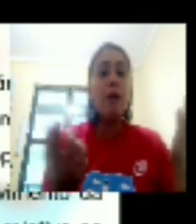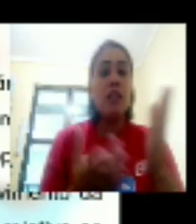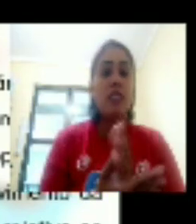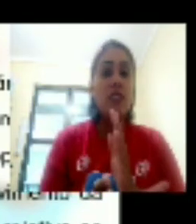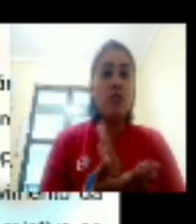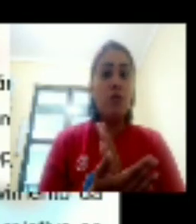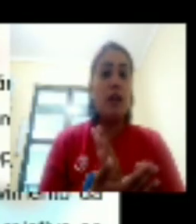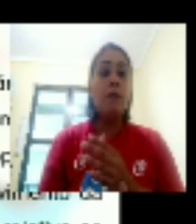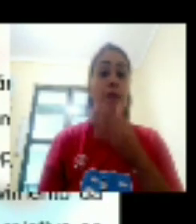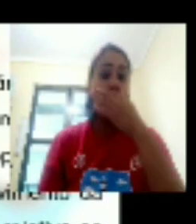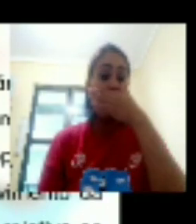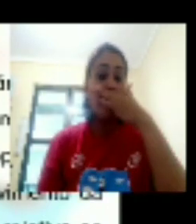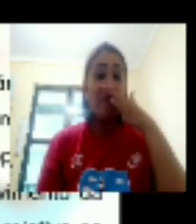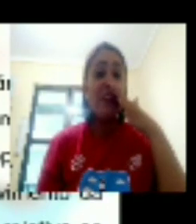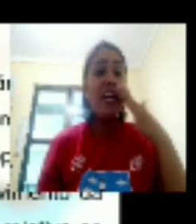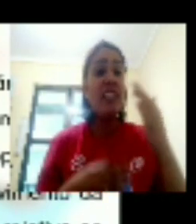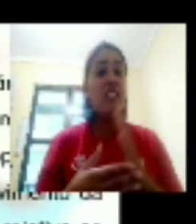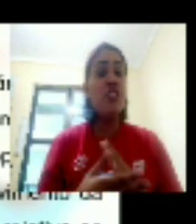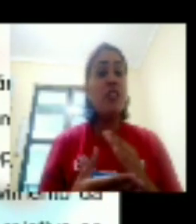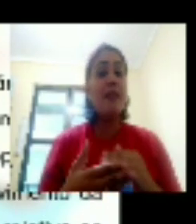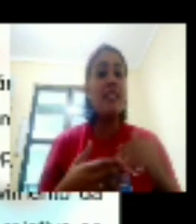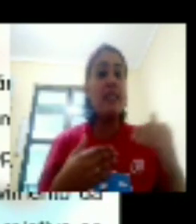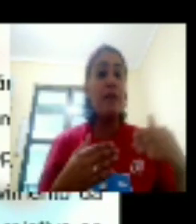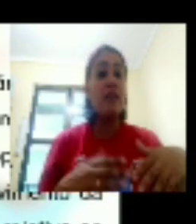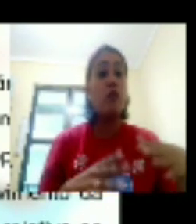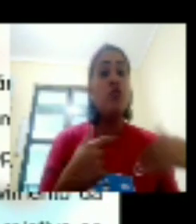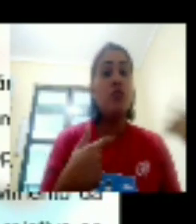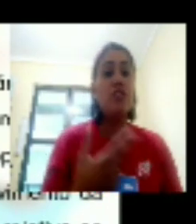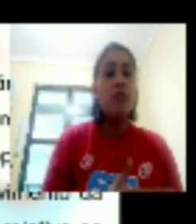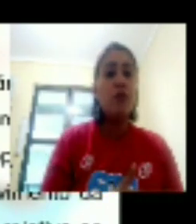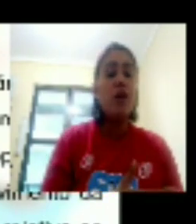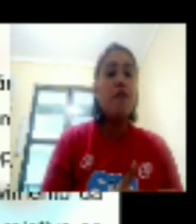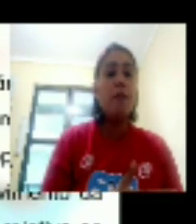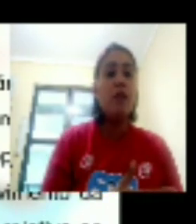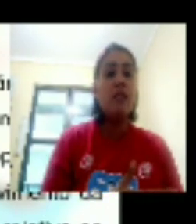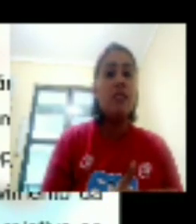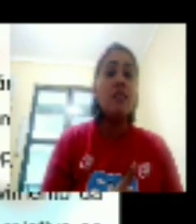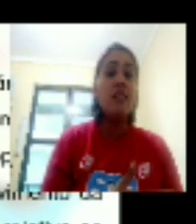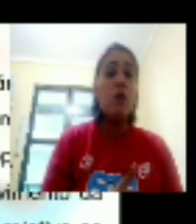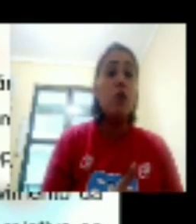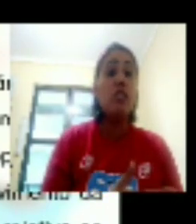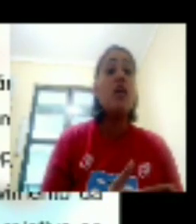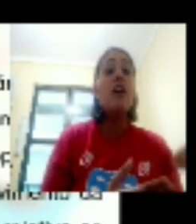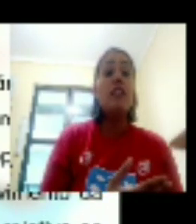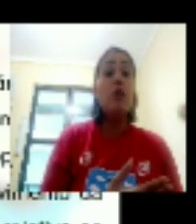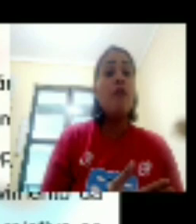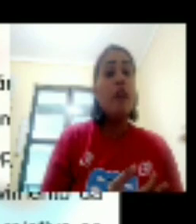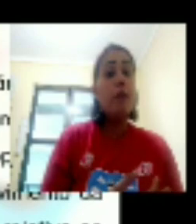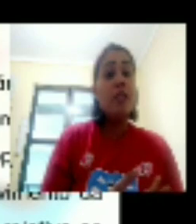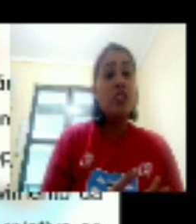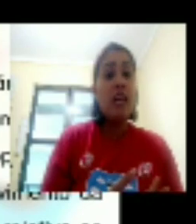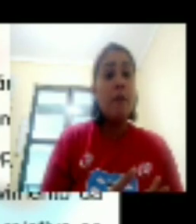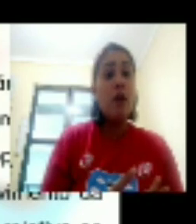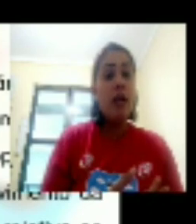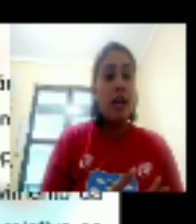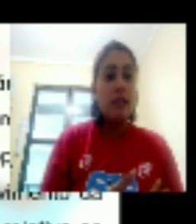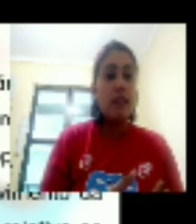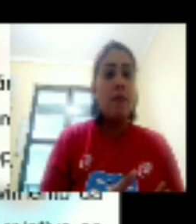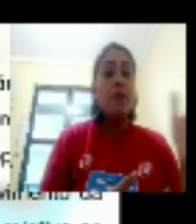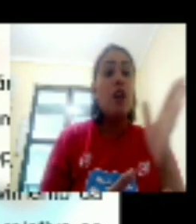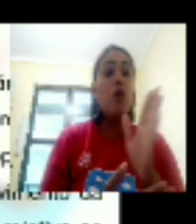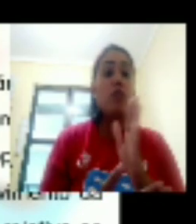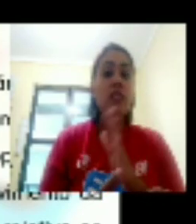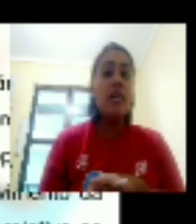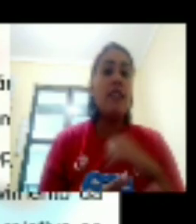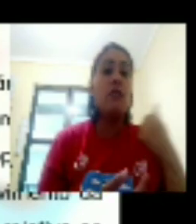na época da ditadura, era dirigida basicamente à construção de uma nova política de saúde, de uma forma mais